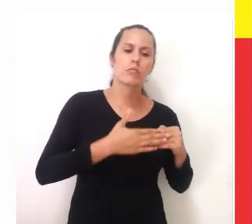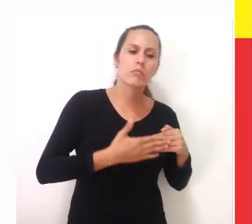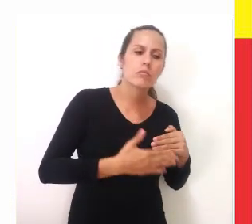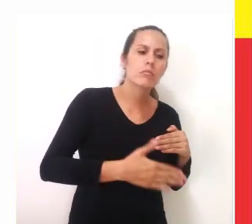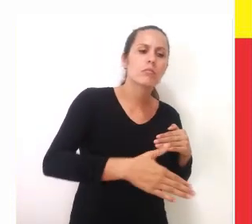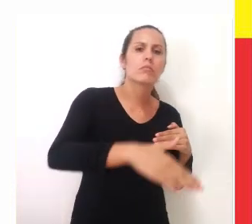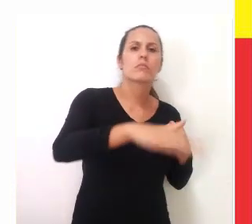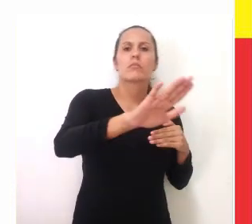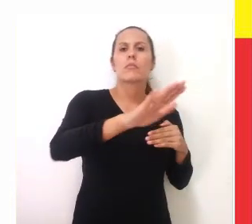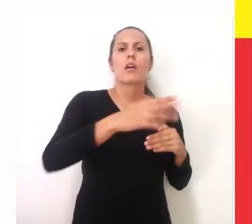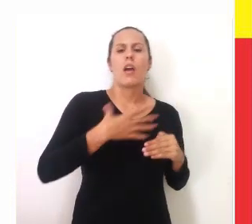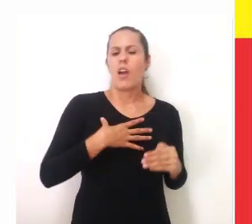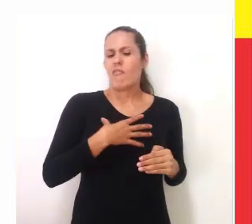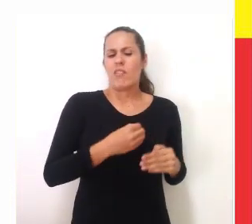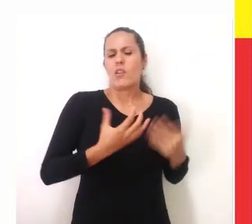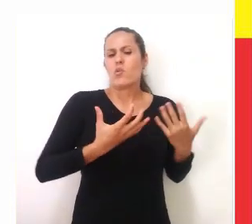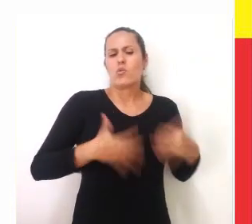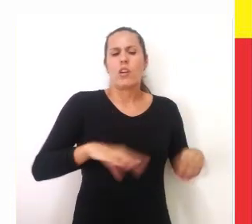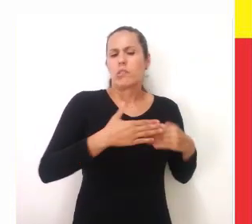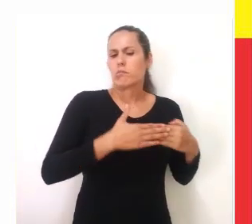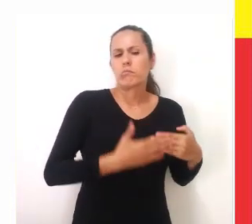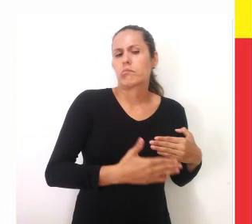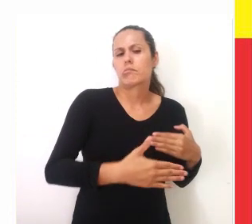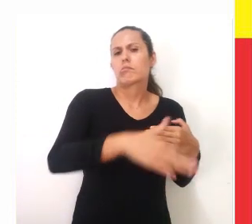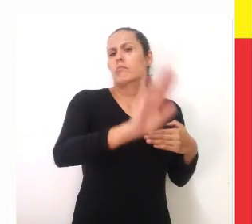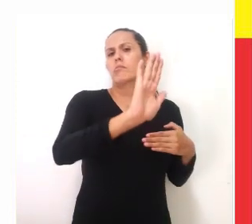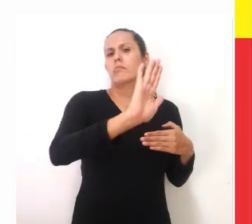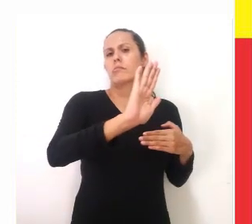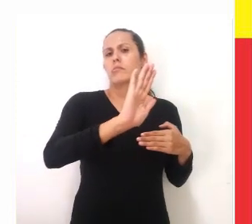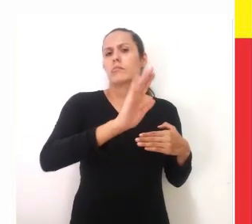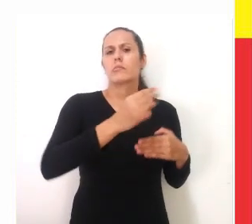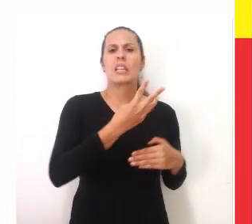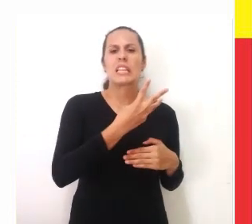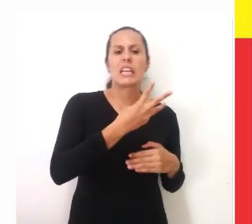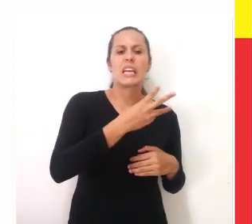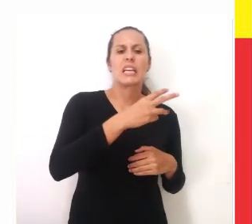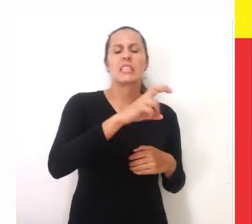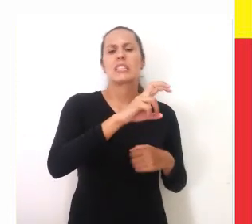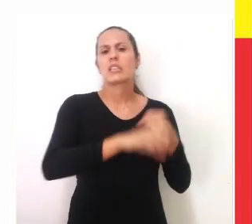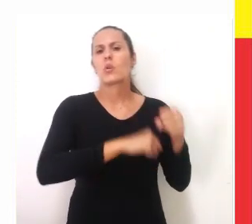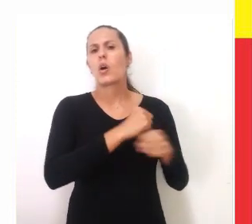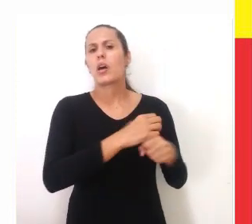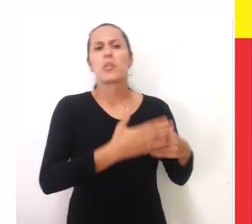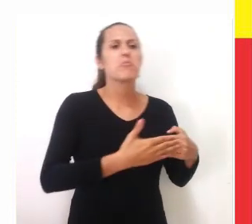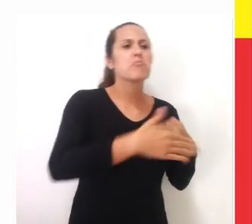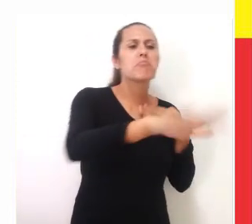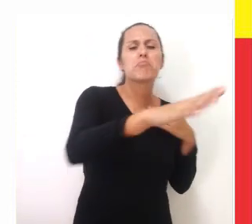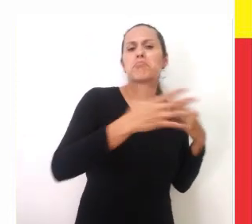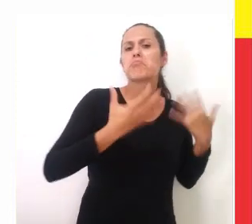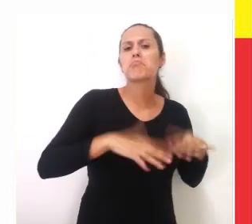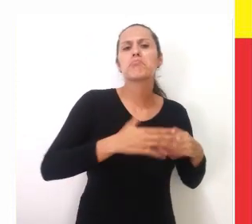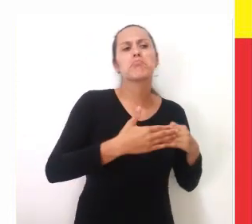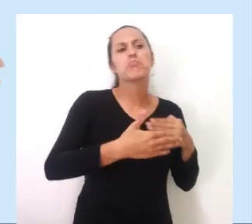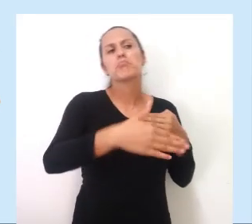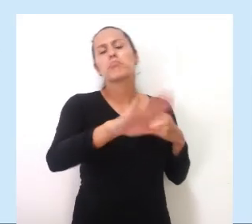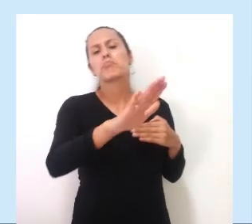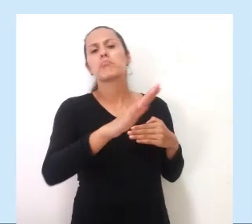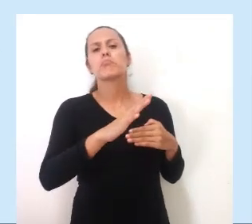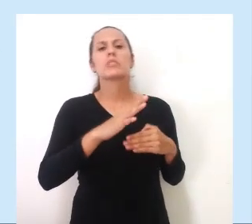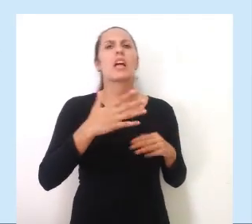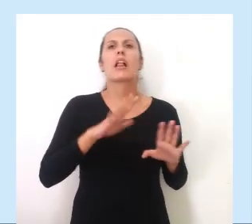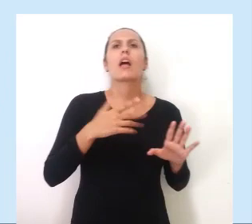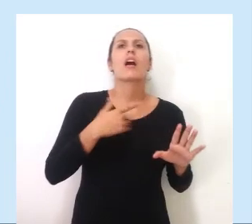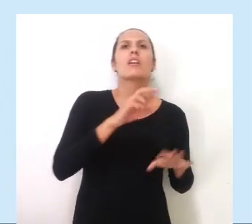a longo prazo. São mulheres que não querem ter filhos para longo prazo, ou seja, de 3 a 5 anos. Eu decidi não ter